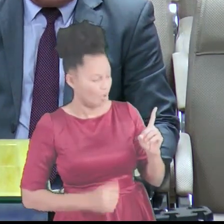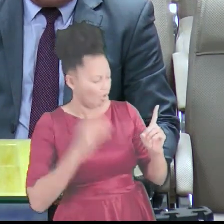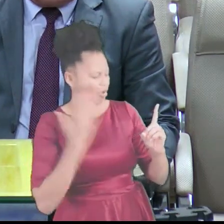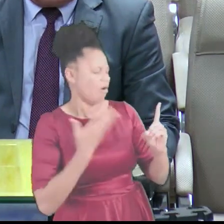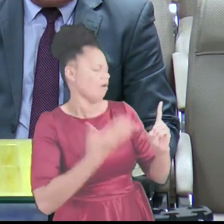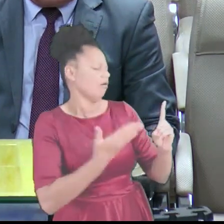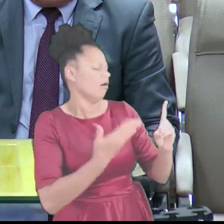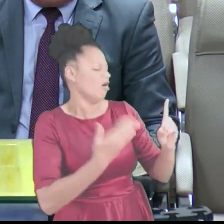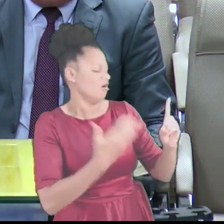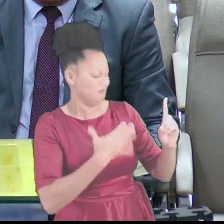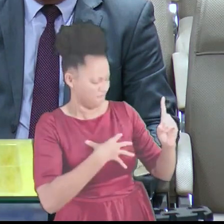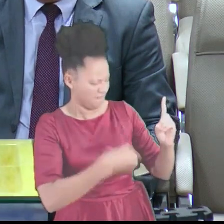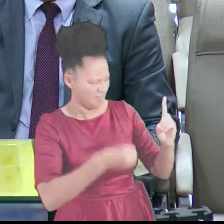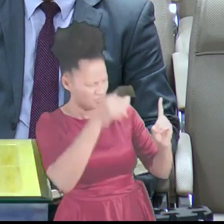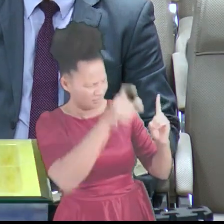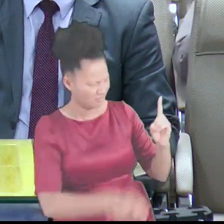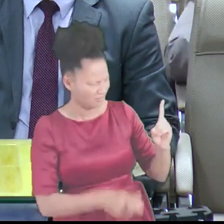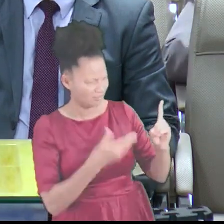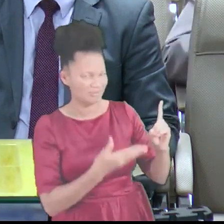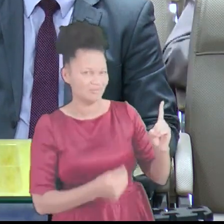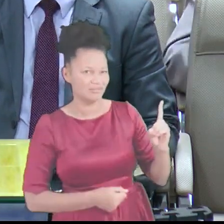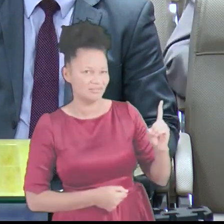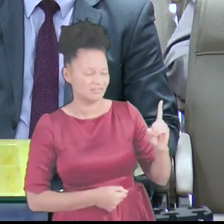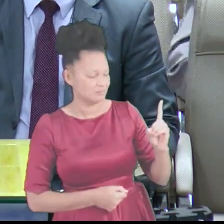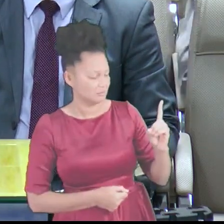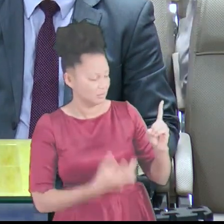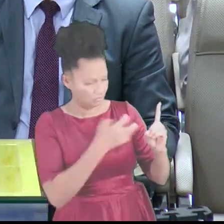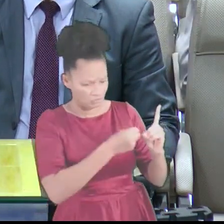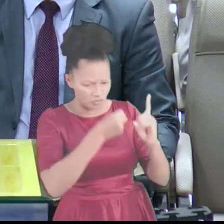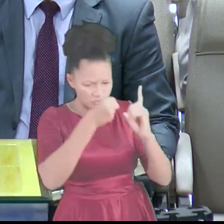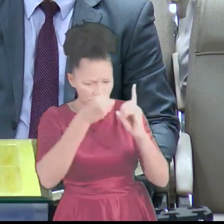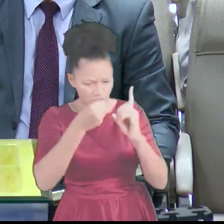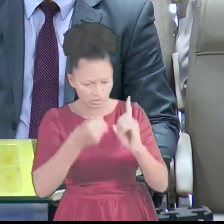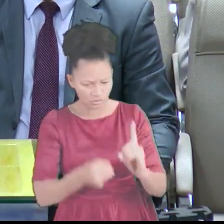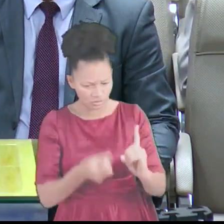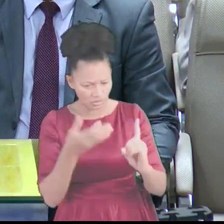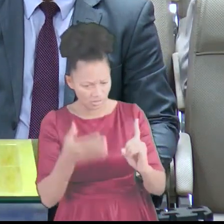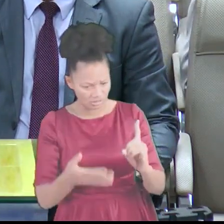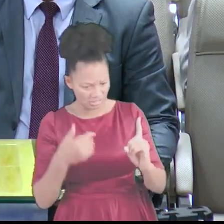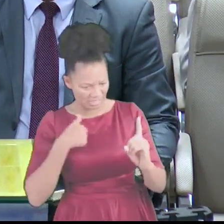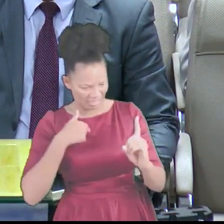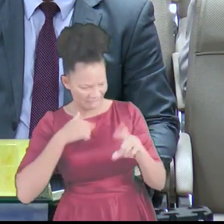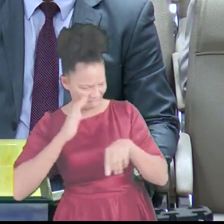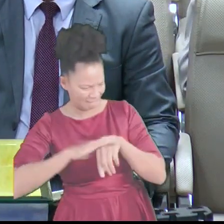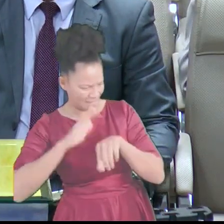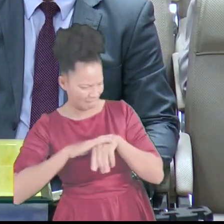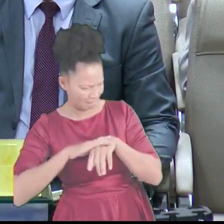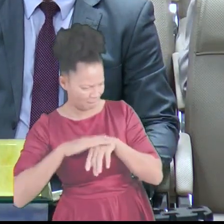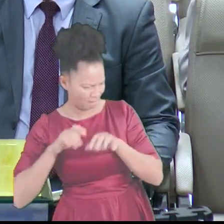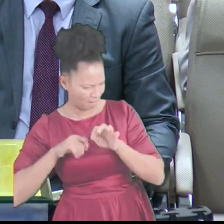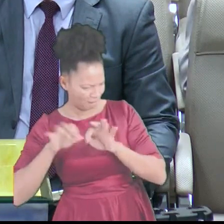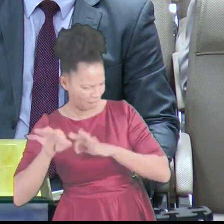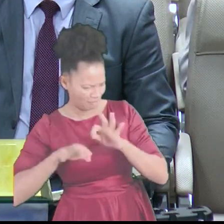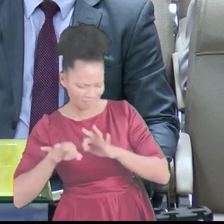filho do homem, eu não te coloquei neste vale para eu fazer.